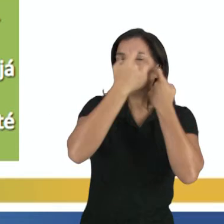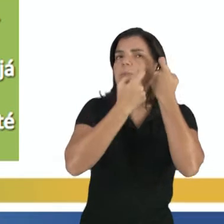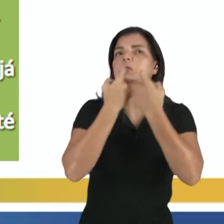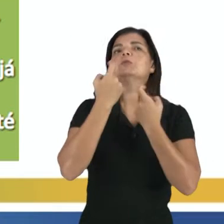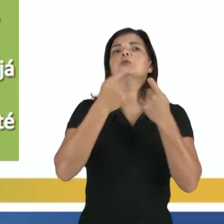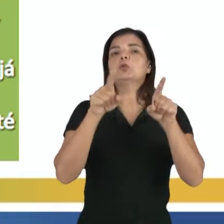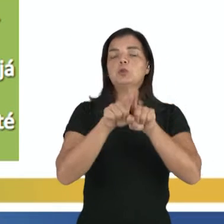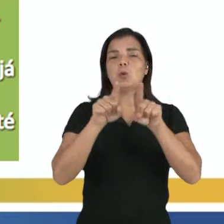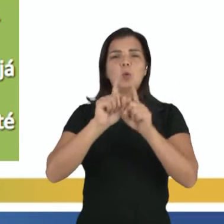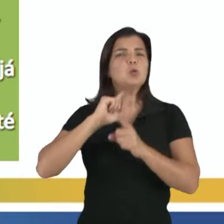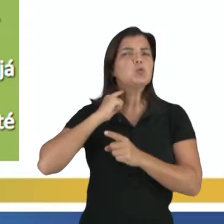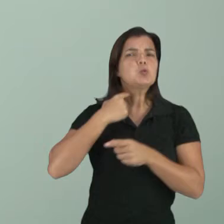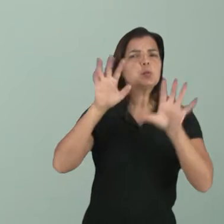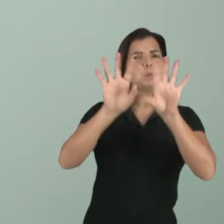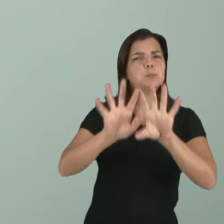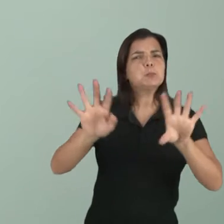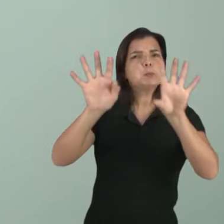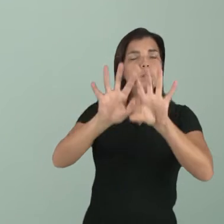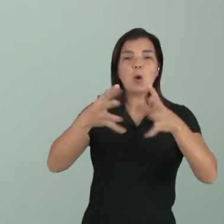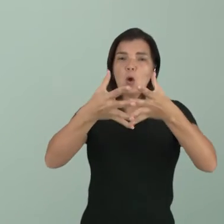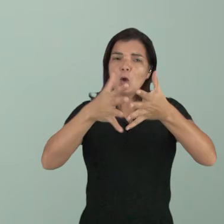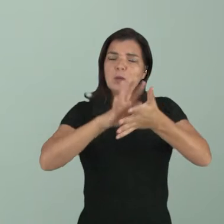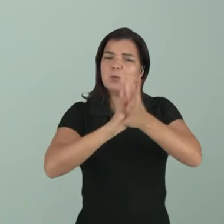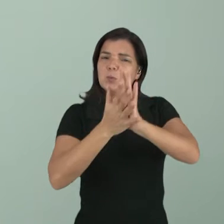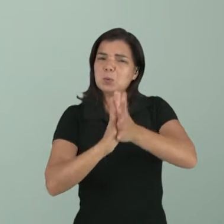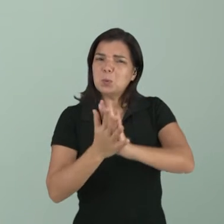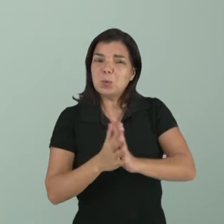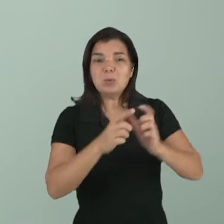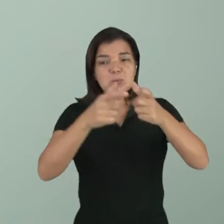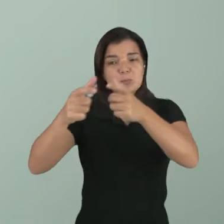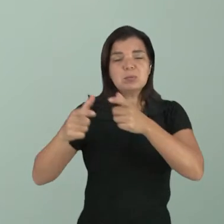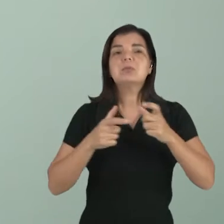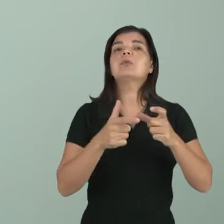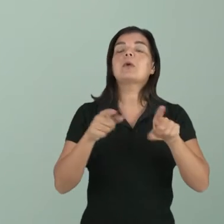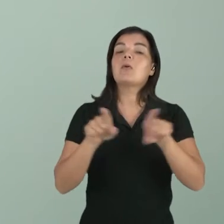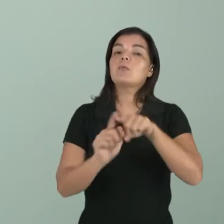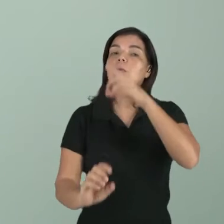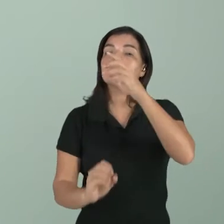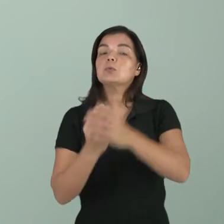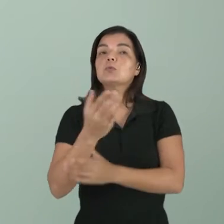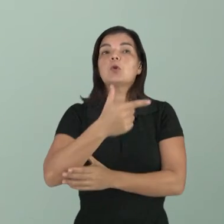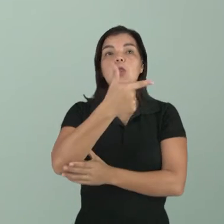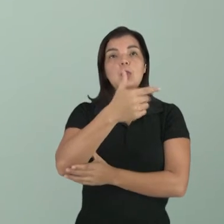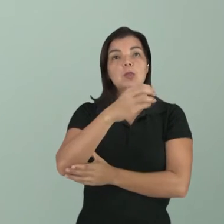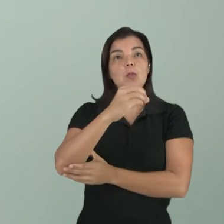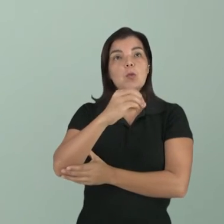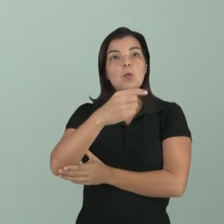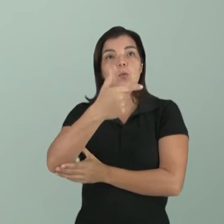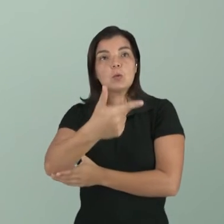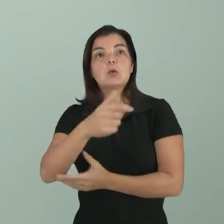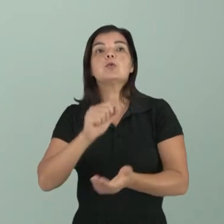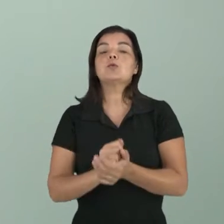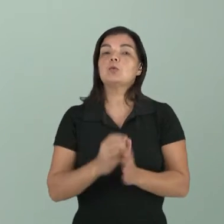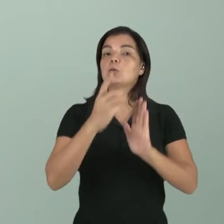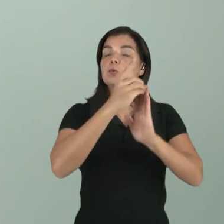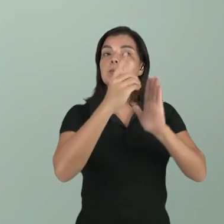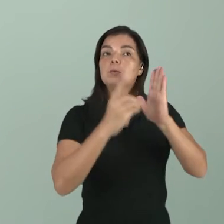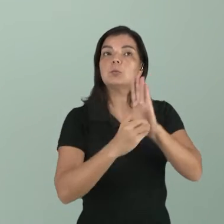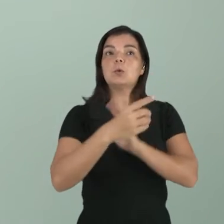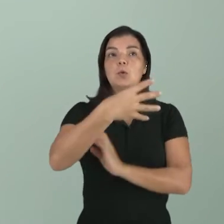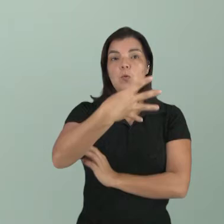de poluição, aumento de degradação do ambiente, foi criado em 2002 um decreto, que é o